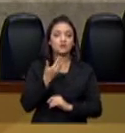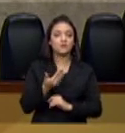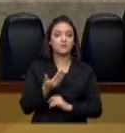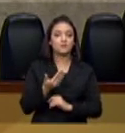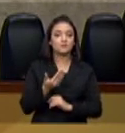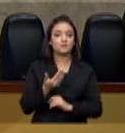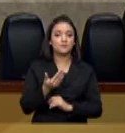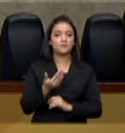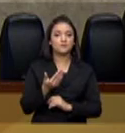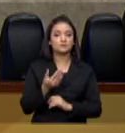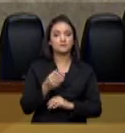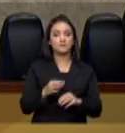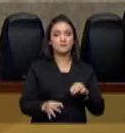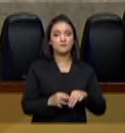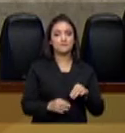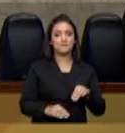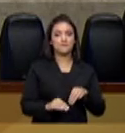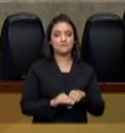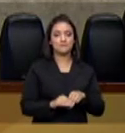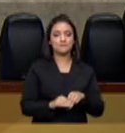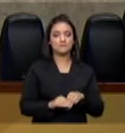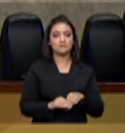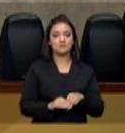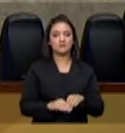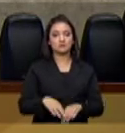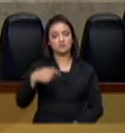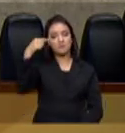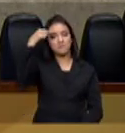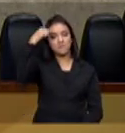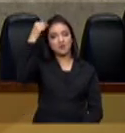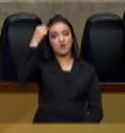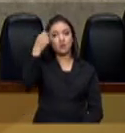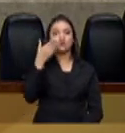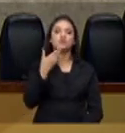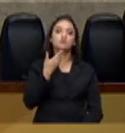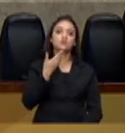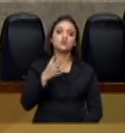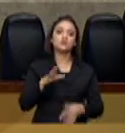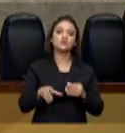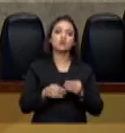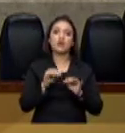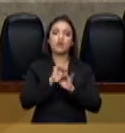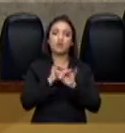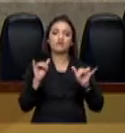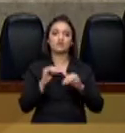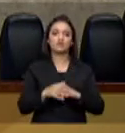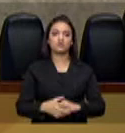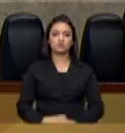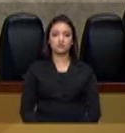palavra para o ministro Luiz Roberto Barroso, que quer fazer uma comunicação.